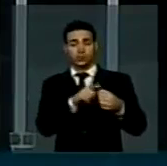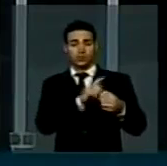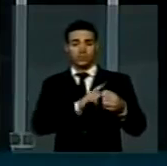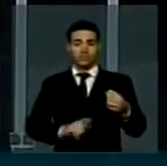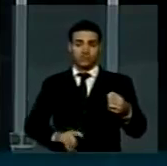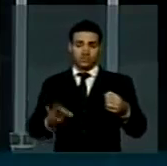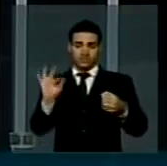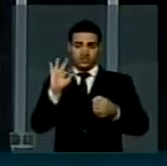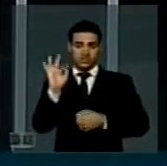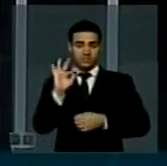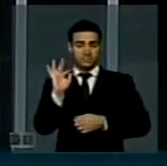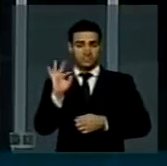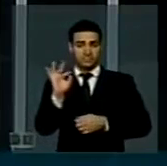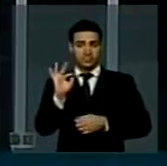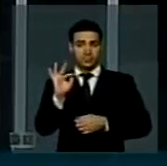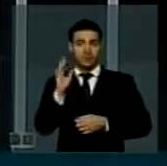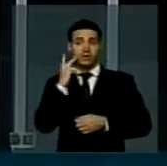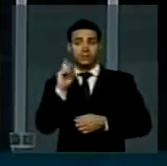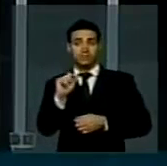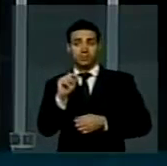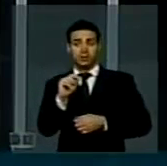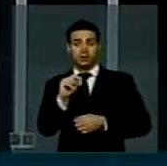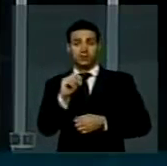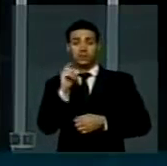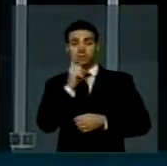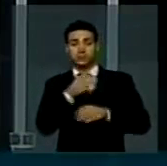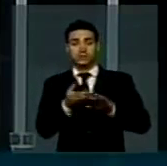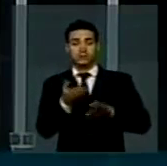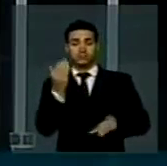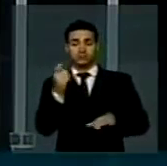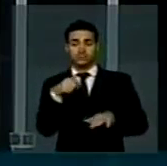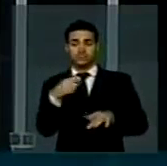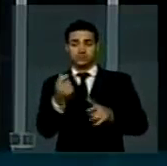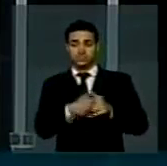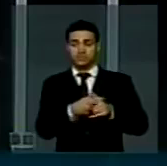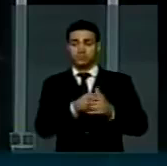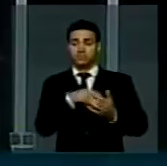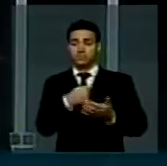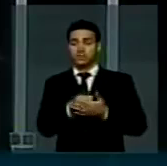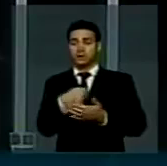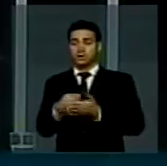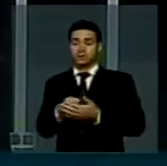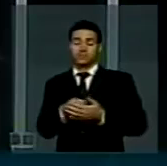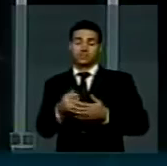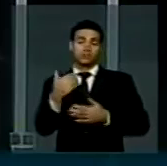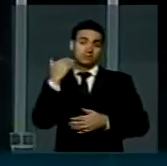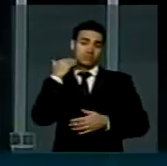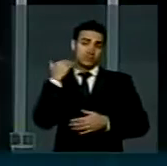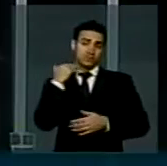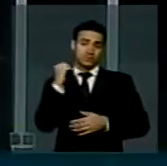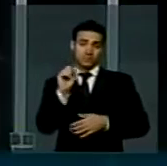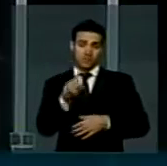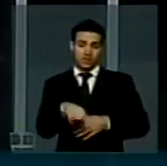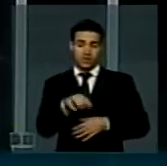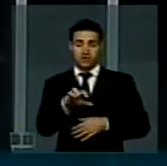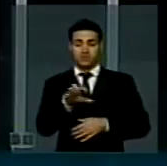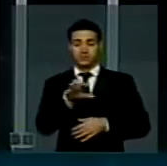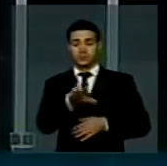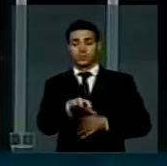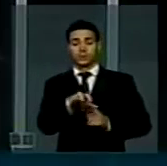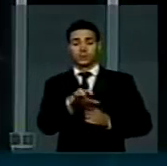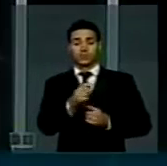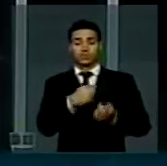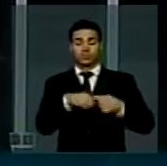Nacional, voltaram para formatar o superávit primário e para pagar os bancos, que é o setor da economia que mais lucra no